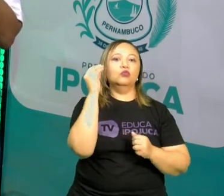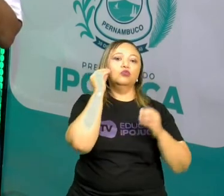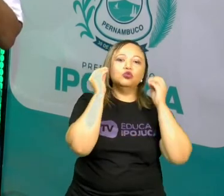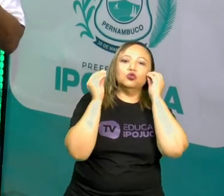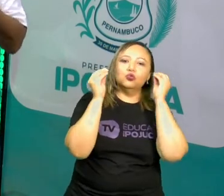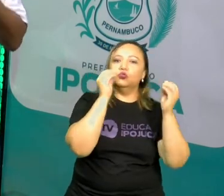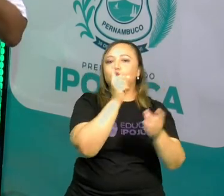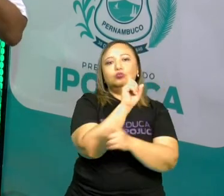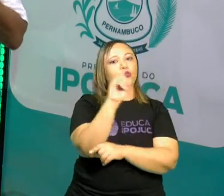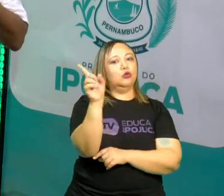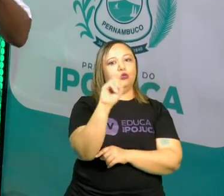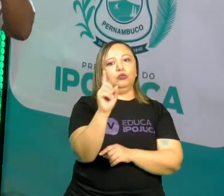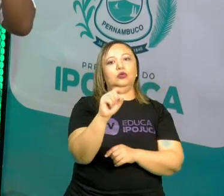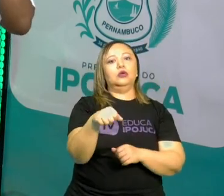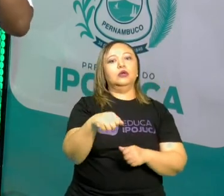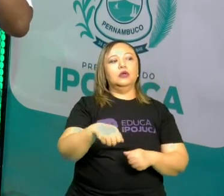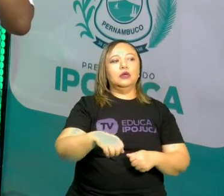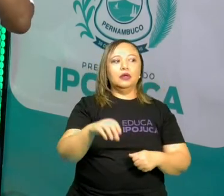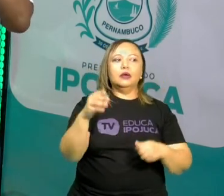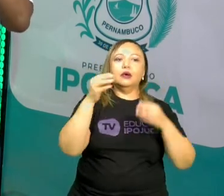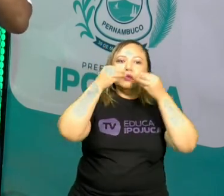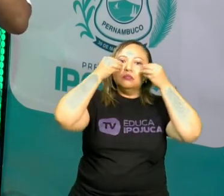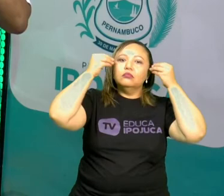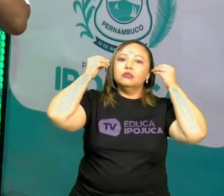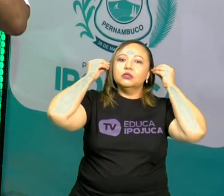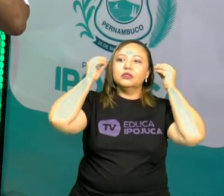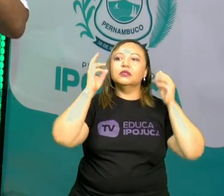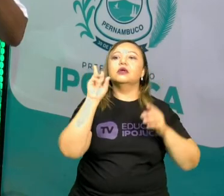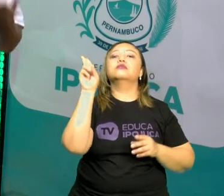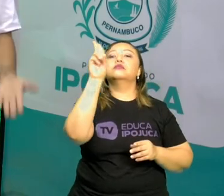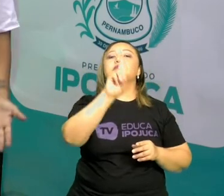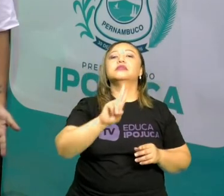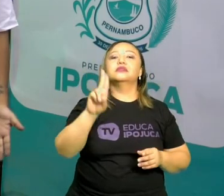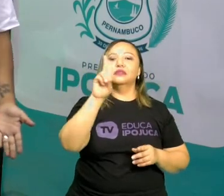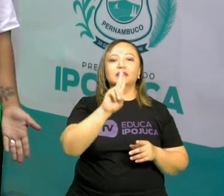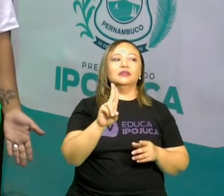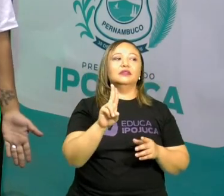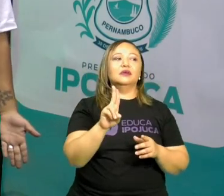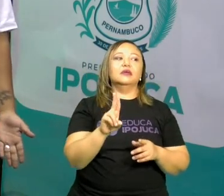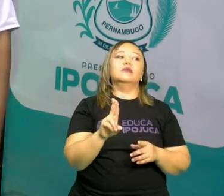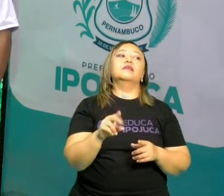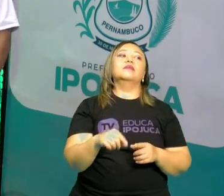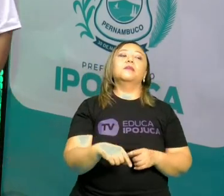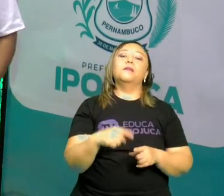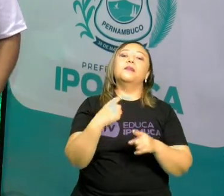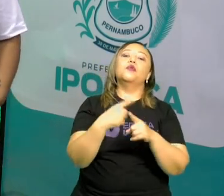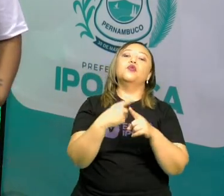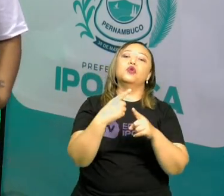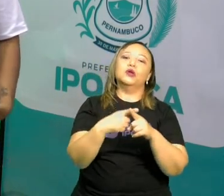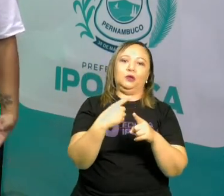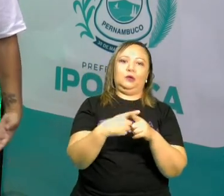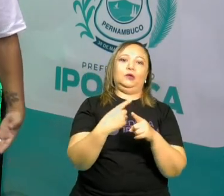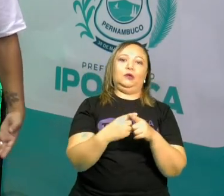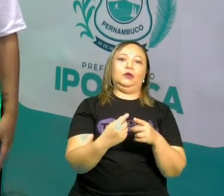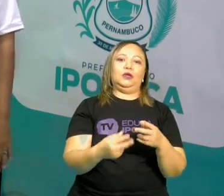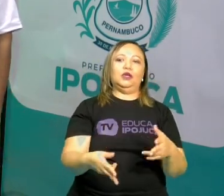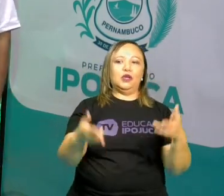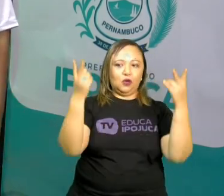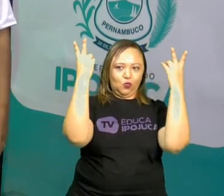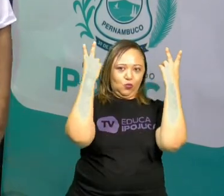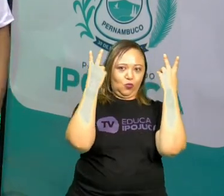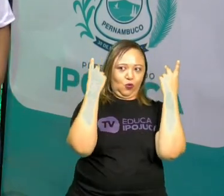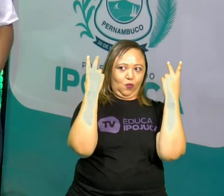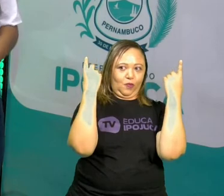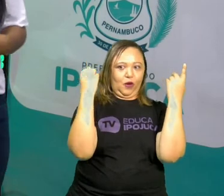pode se beijar, temos que a máscara usar, porque esse é o nosso novo normal. A tia